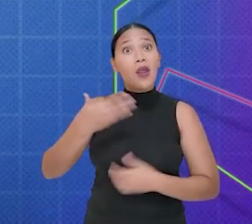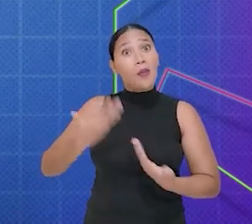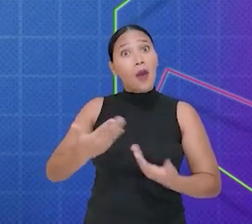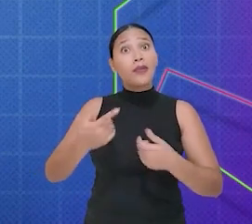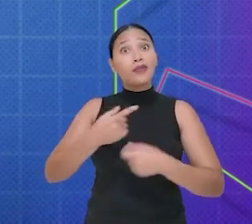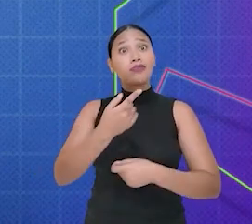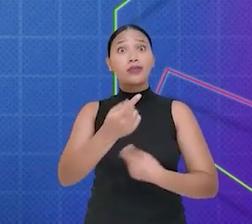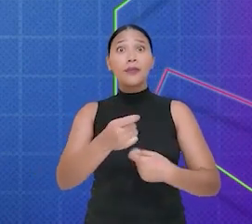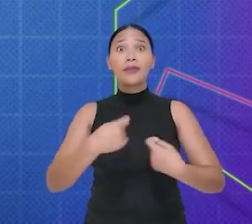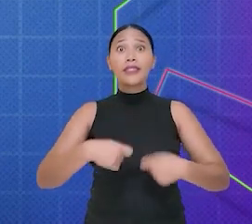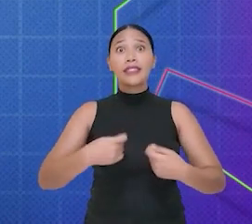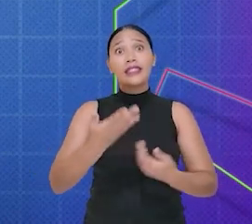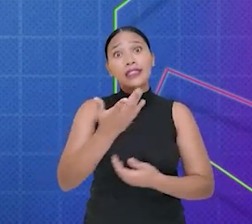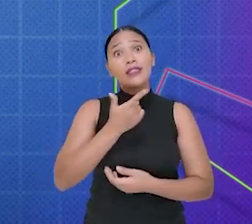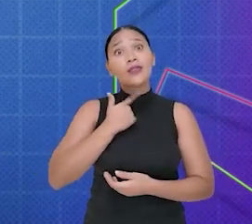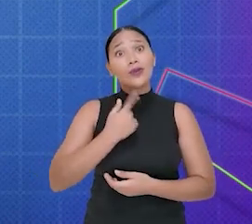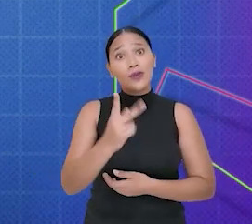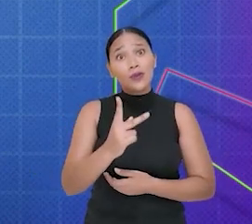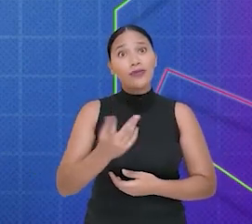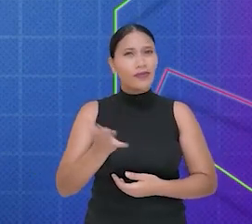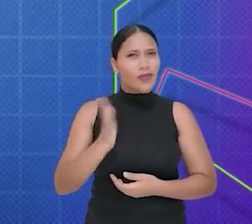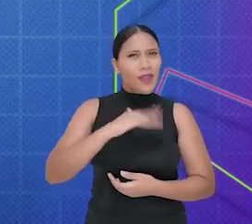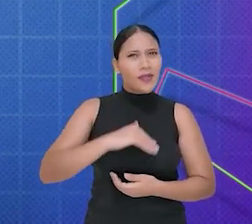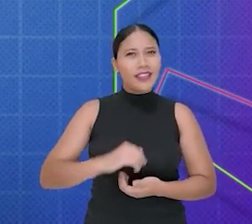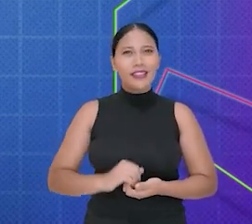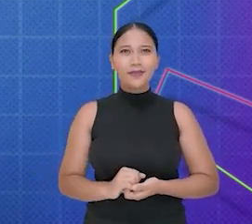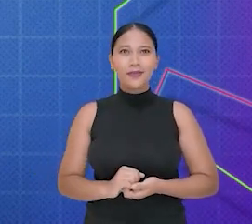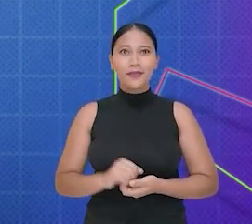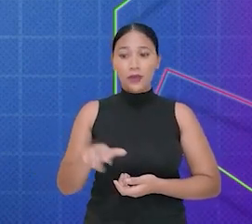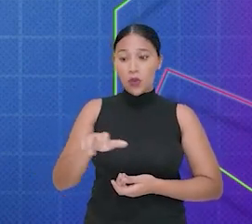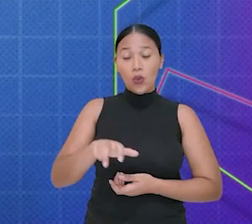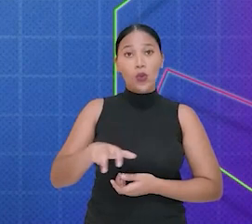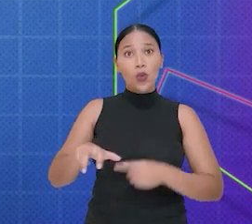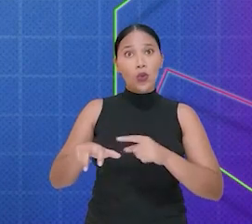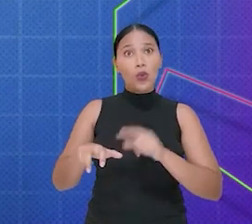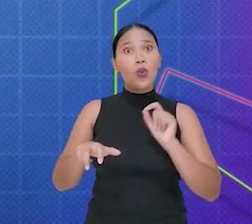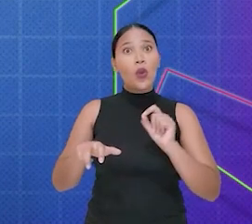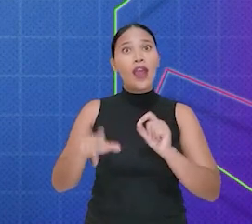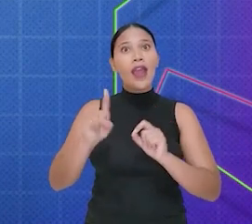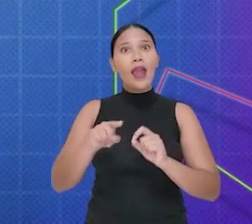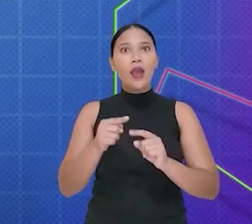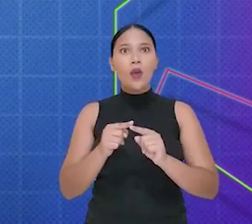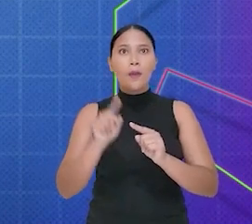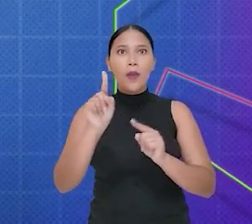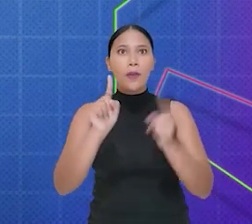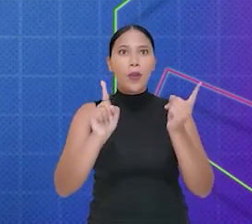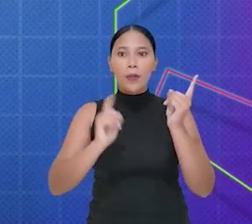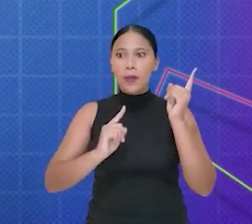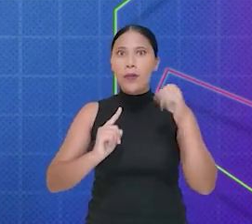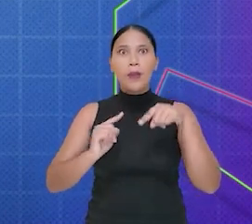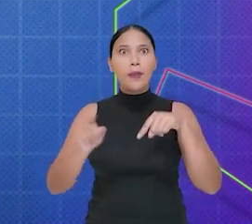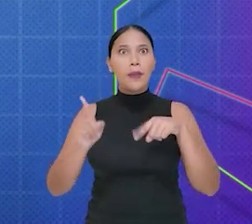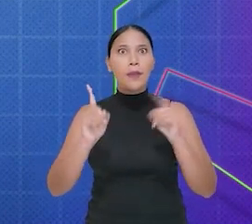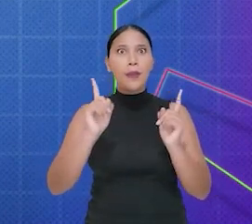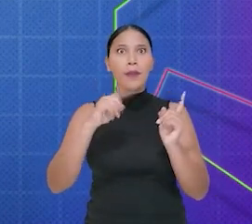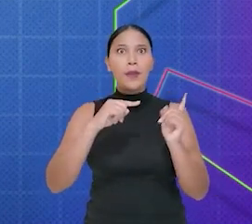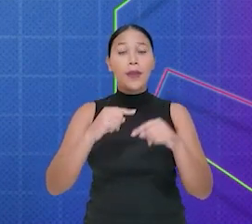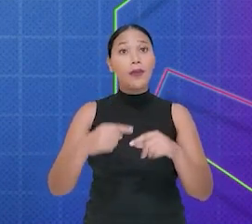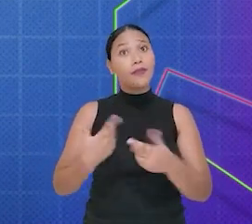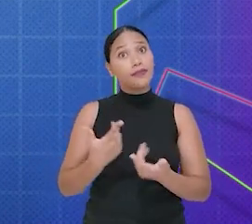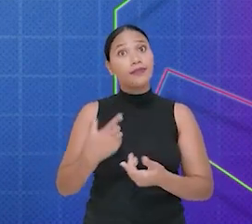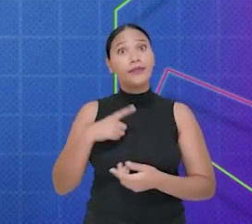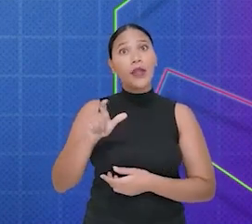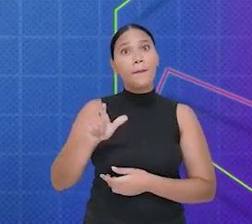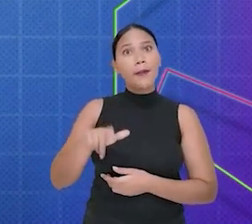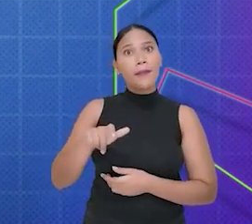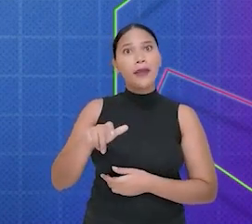melhor dispositivo para suas necessidades. E aí, vamos nessa? O mouse é um dispositivo de ponteiro que gera a interação com o